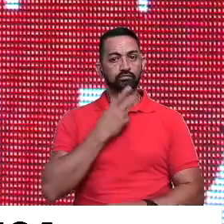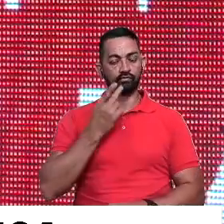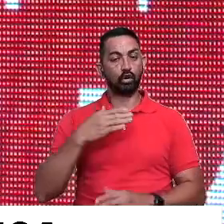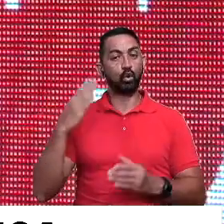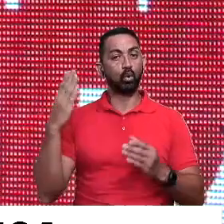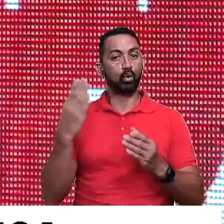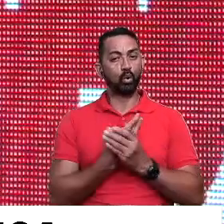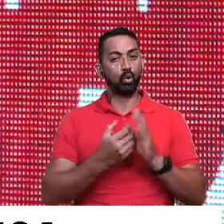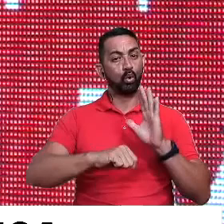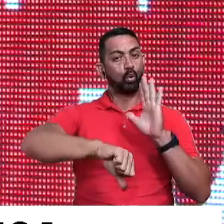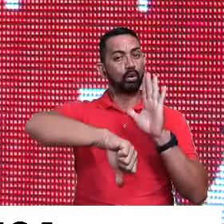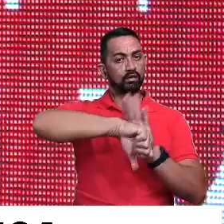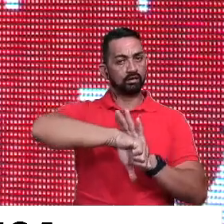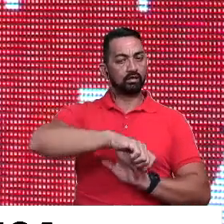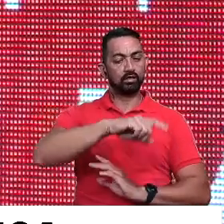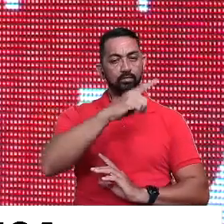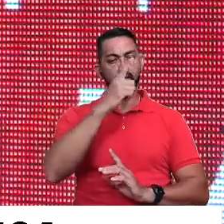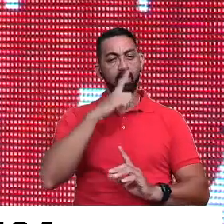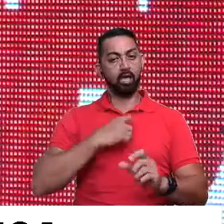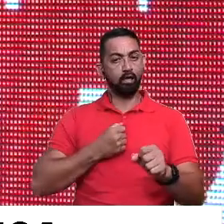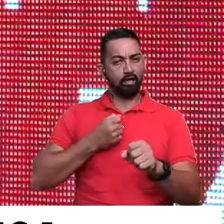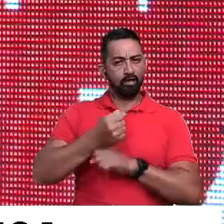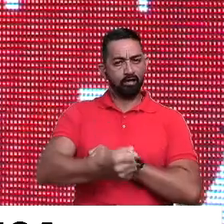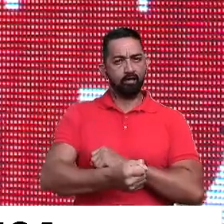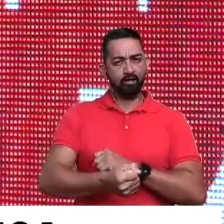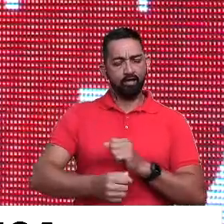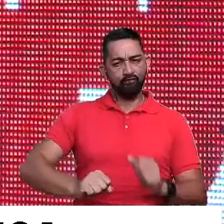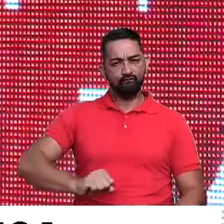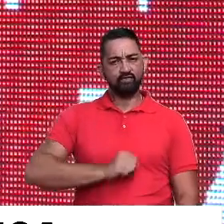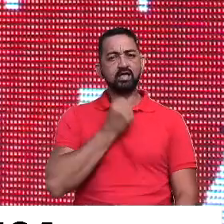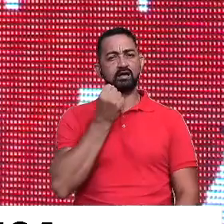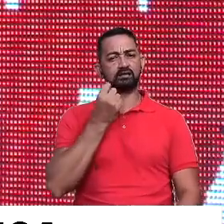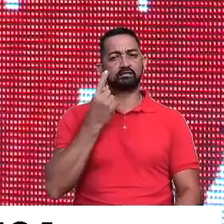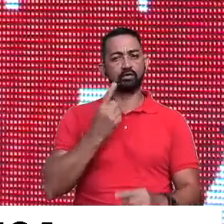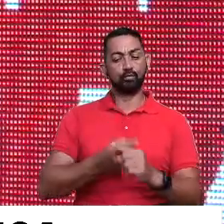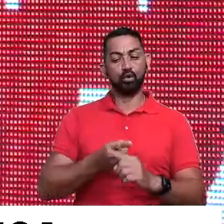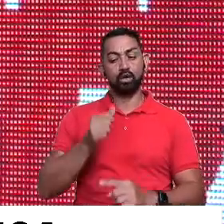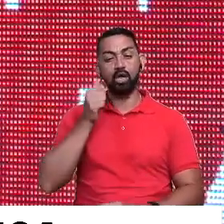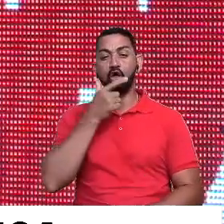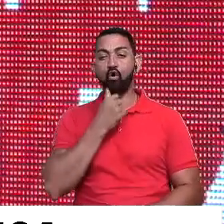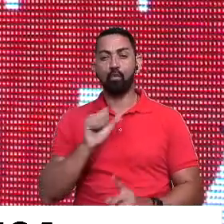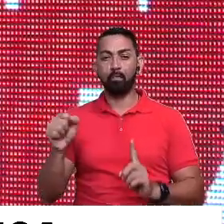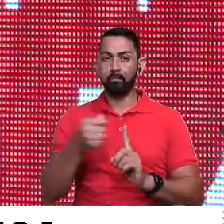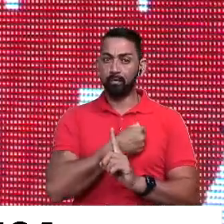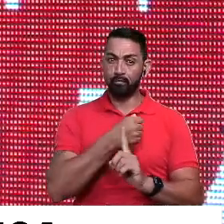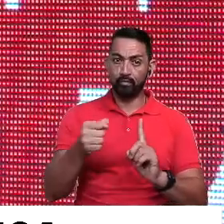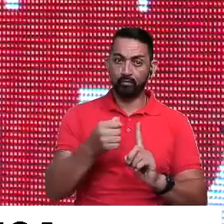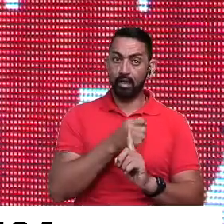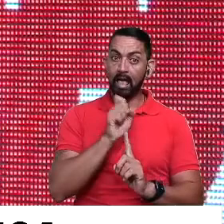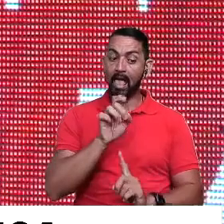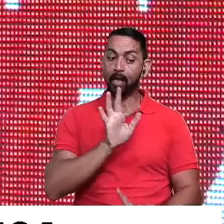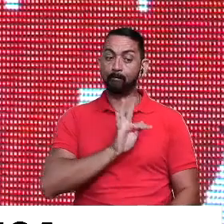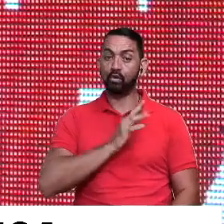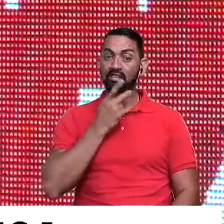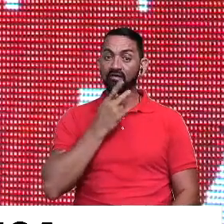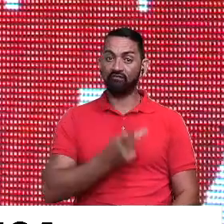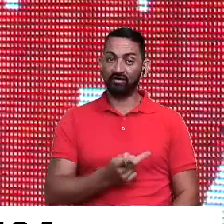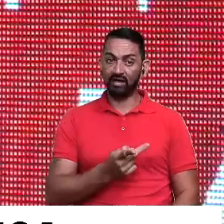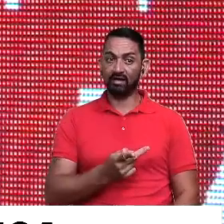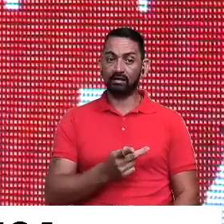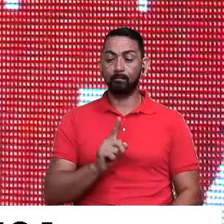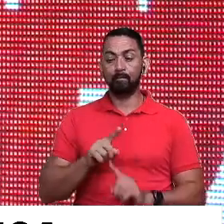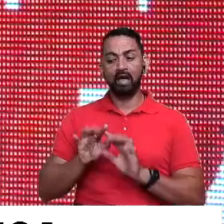concluiu dizendo que o crime foi uma espécie de vingança, porque o Vanderlei, ele agredia a esposa, é isso que diz a